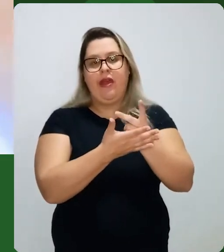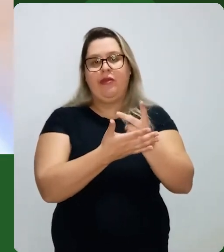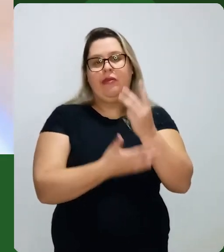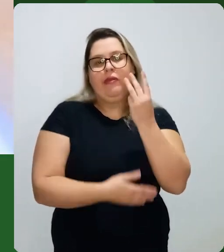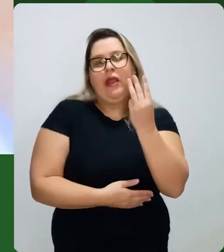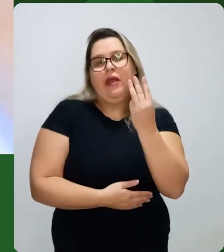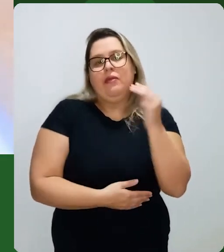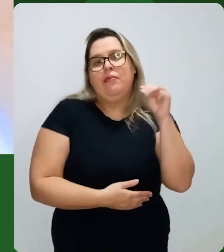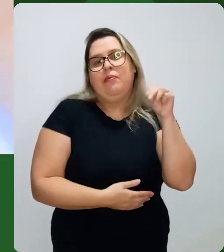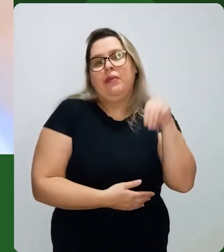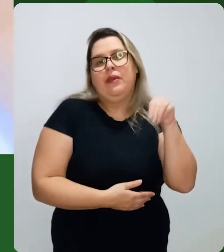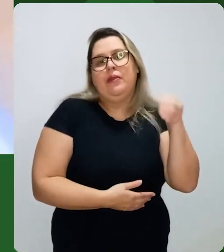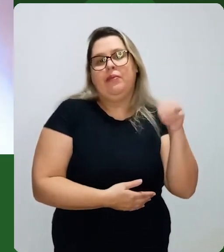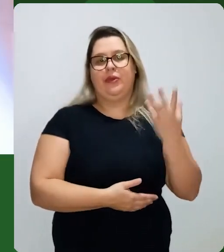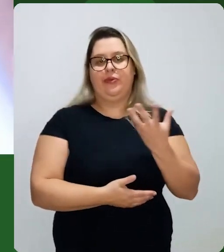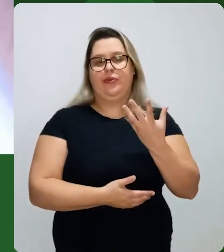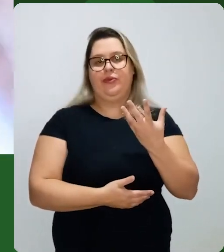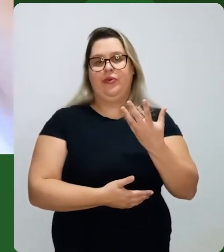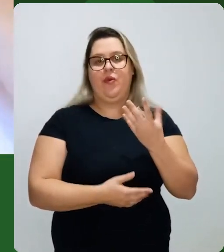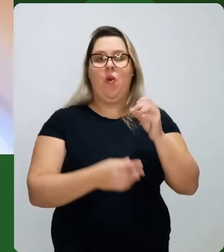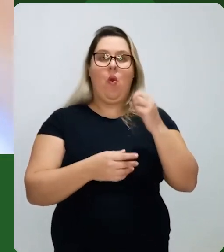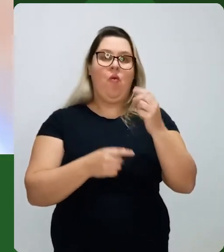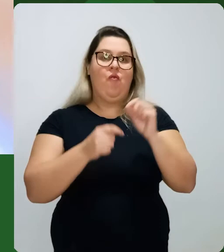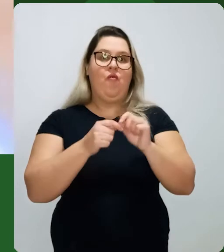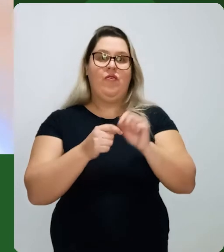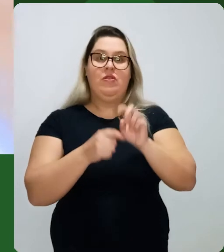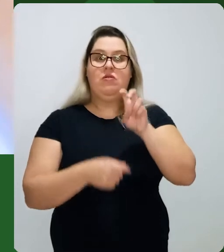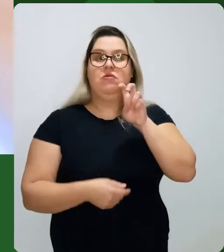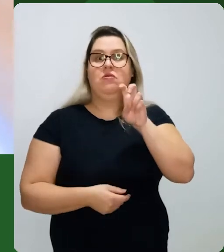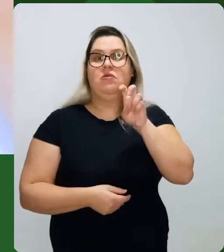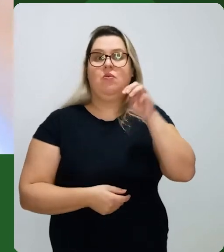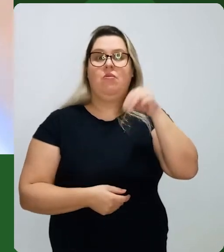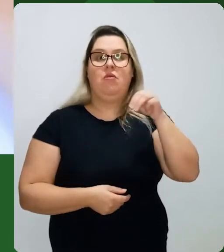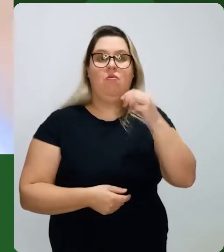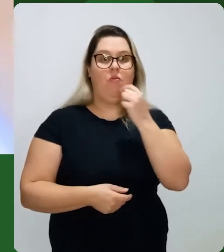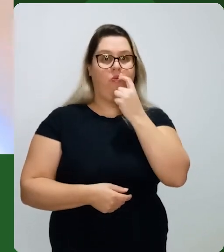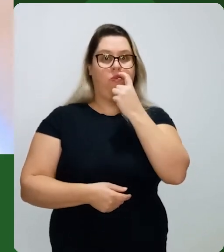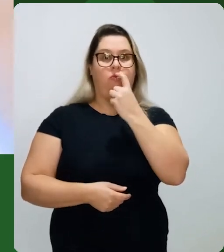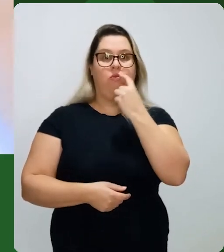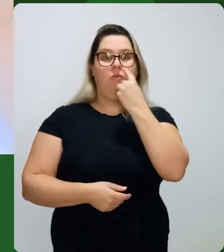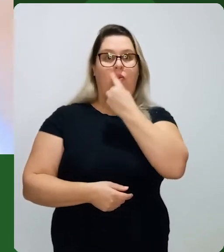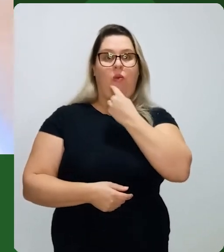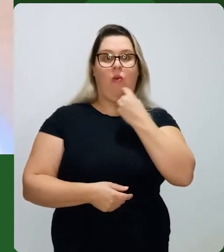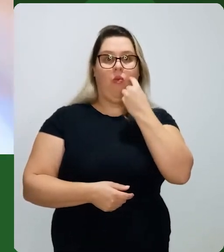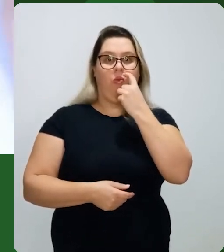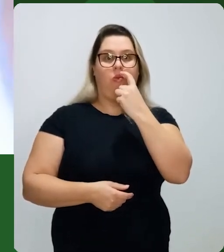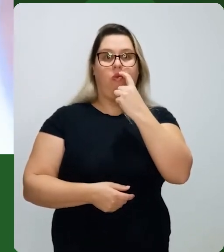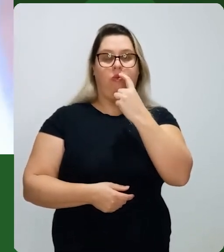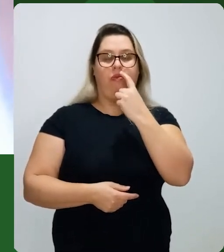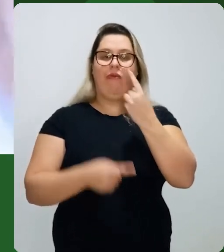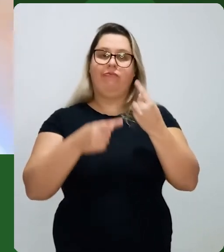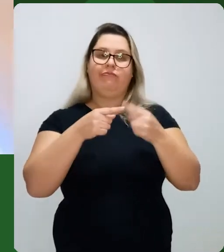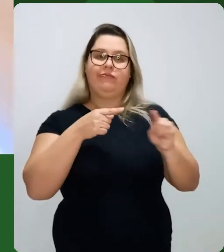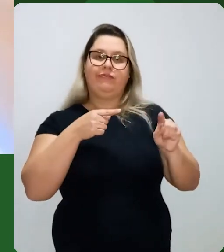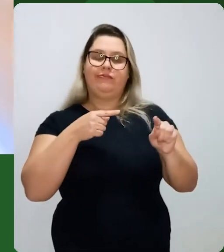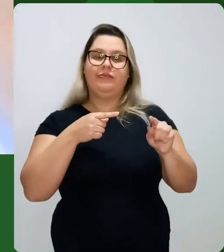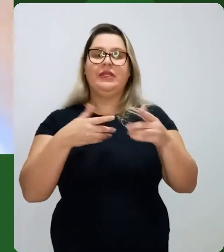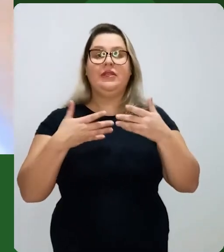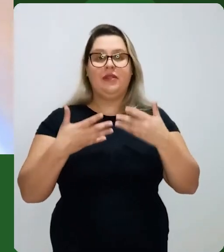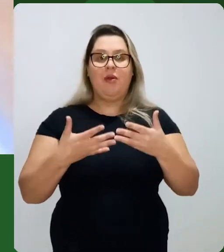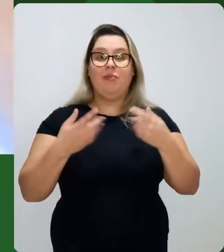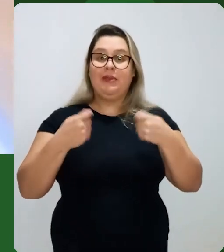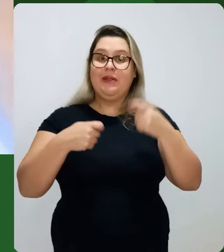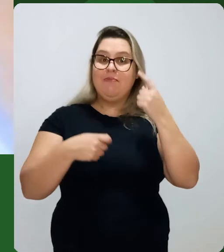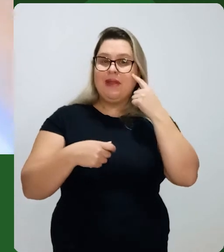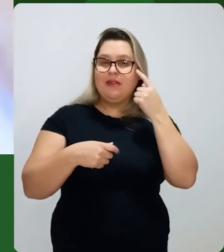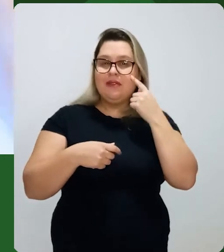pequenininha ali no desenho, com 3 milímetros, e eu, não, vou fazer de 5. Aí vai ficar muito grande, vai ficar desproporcional. Então, a gente tem